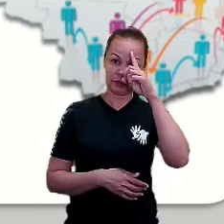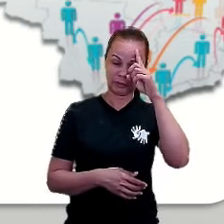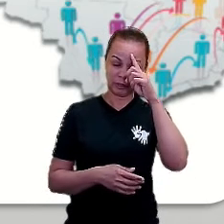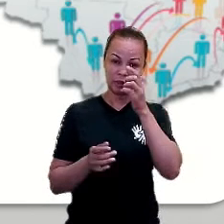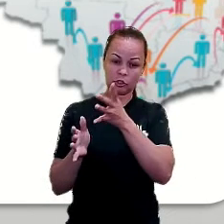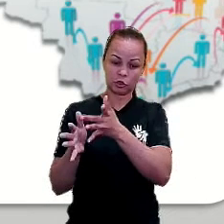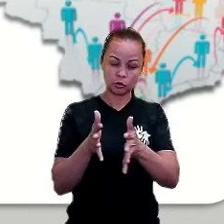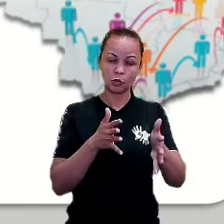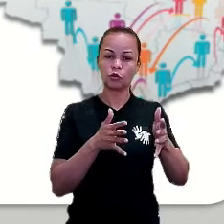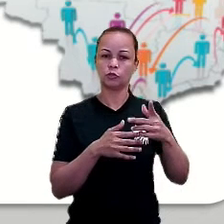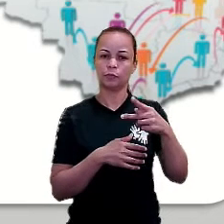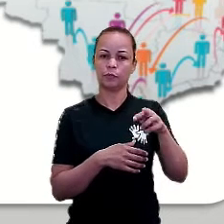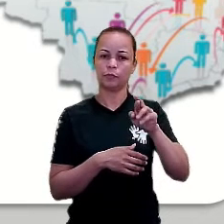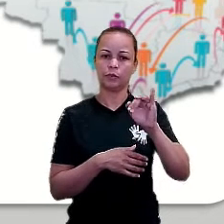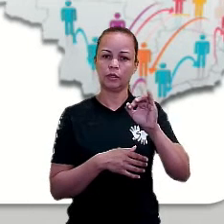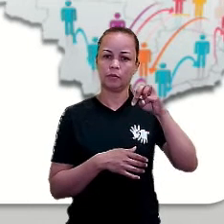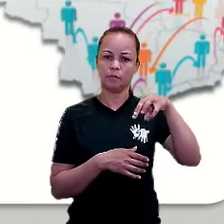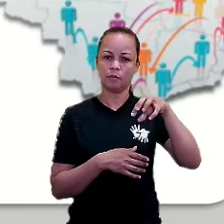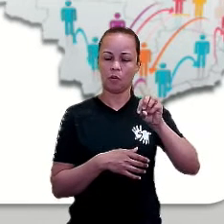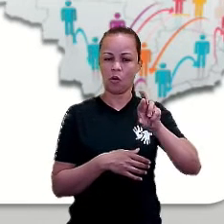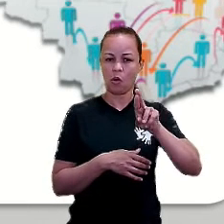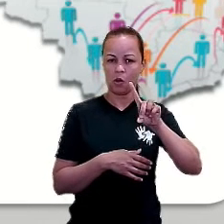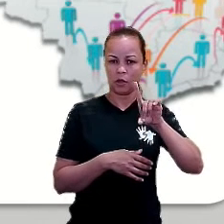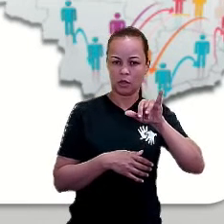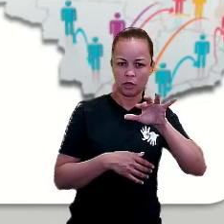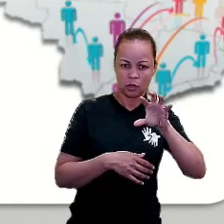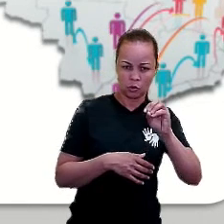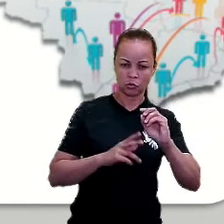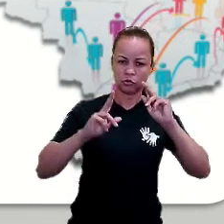os primórdios da humanidade, quando ainda